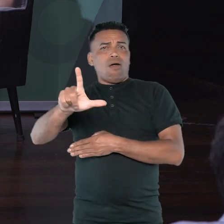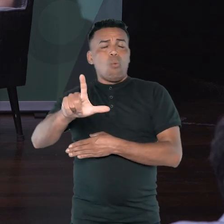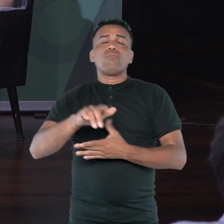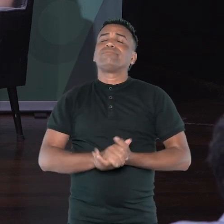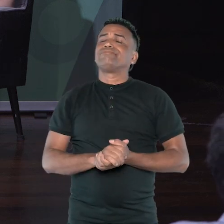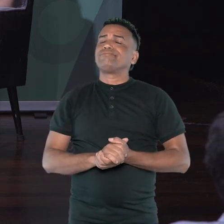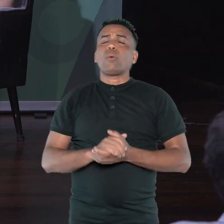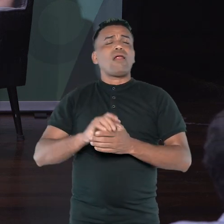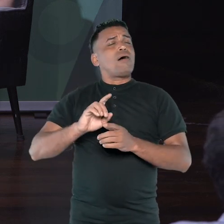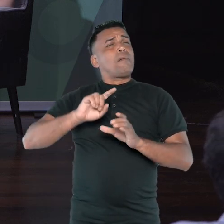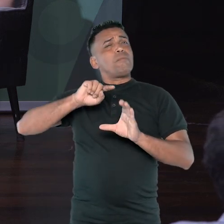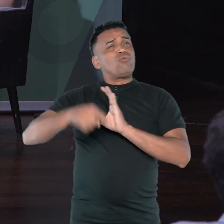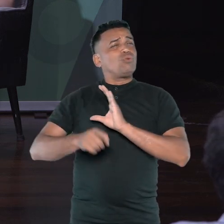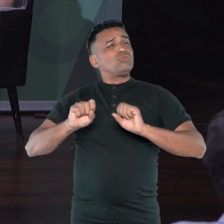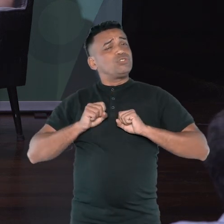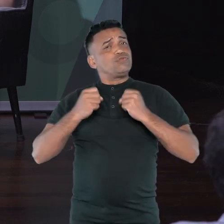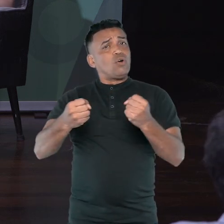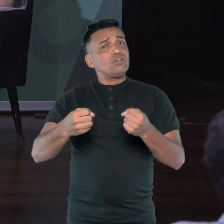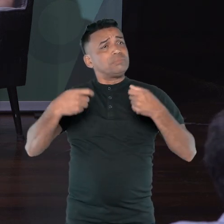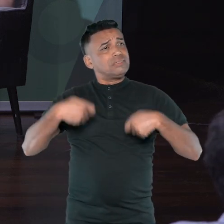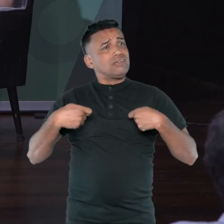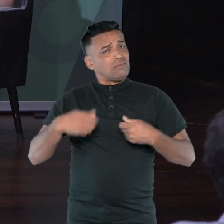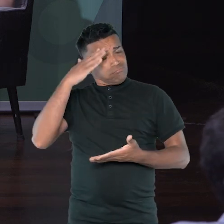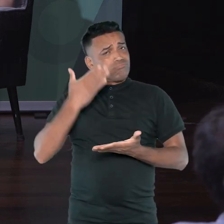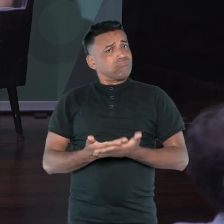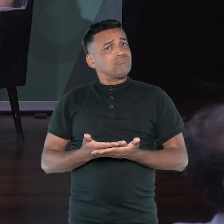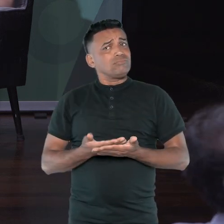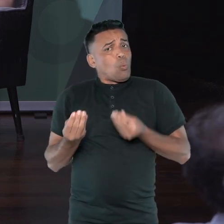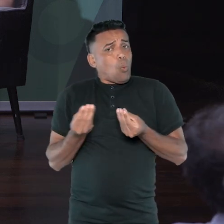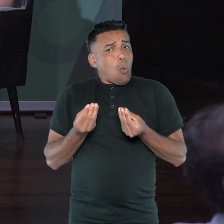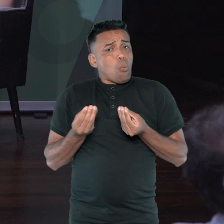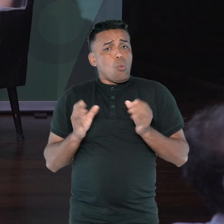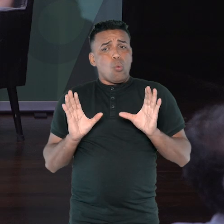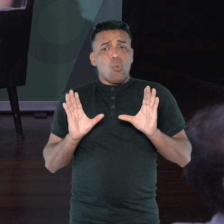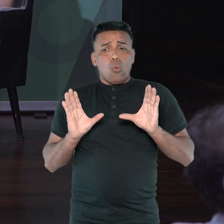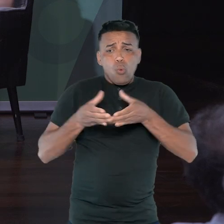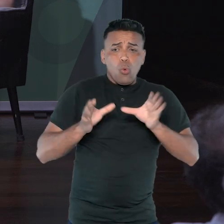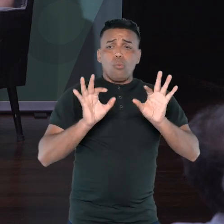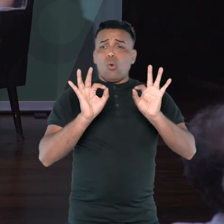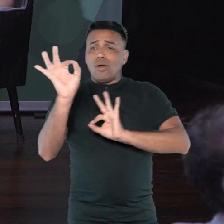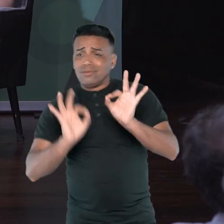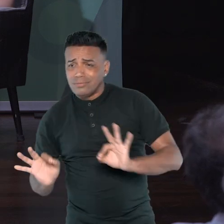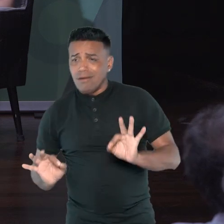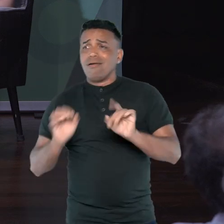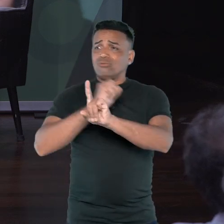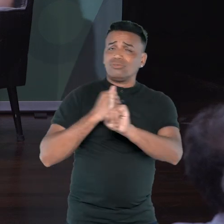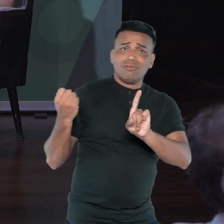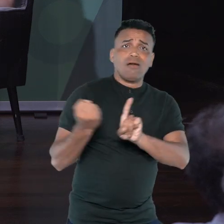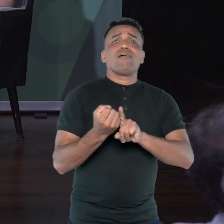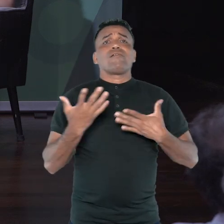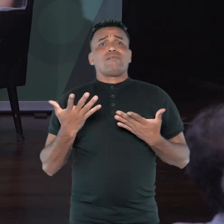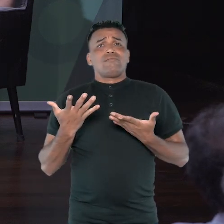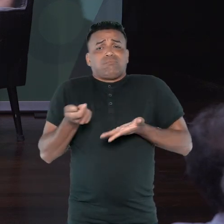que é preciso apostar, né? O que a gente pode se organizar enquanto sociedade civil, tanto